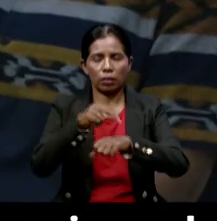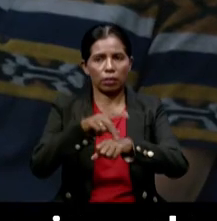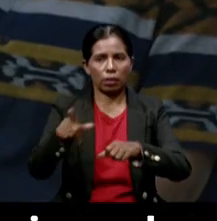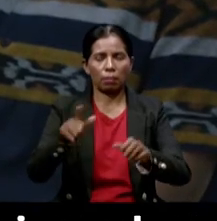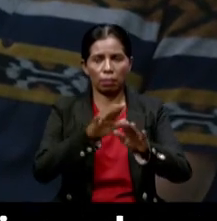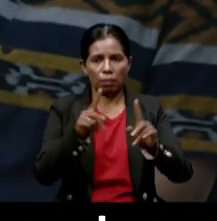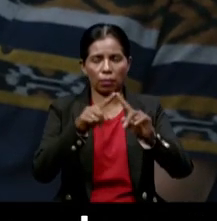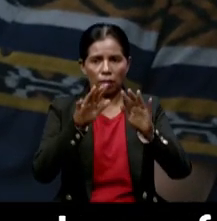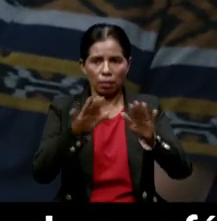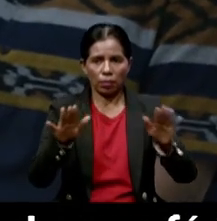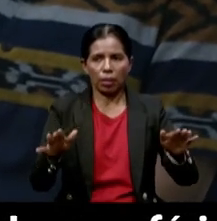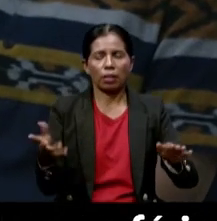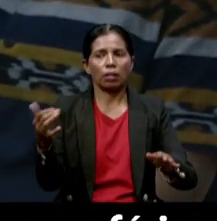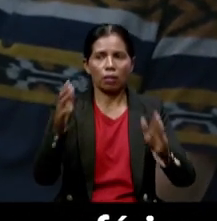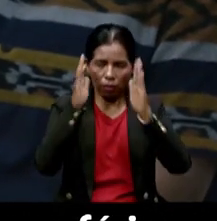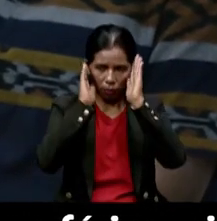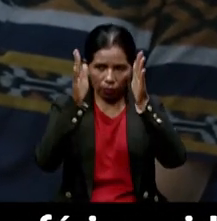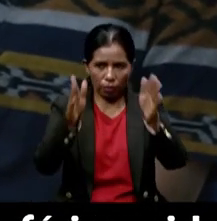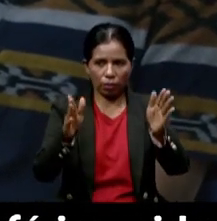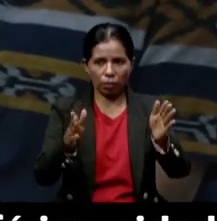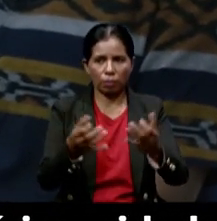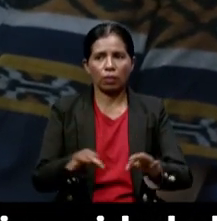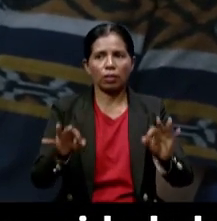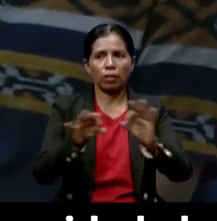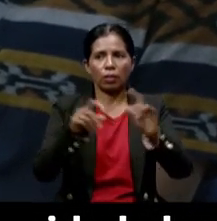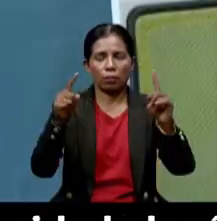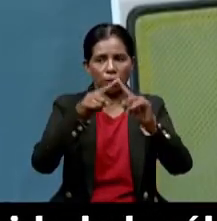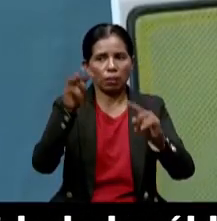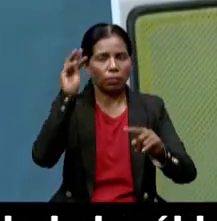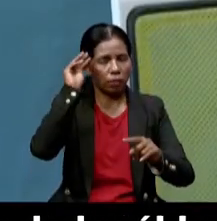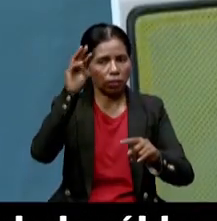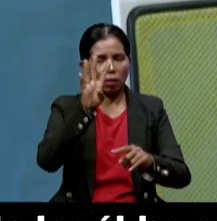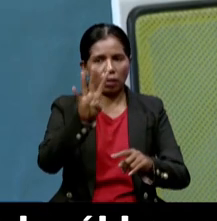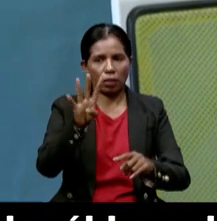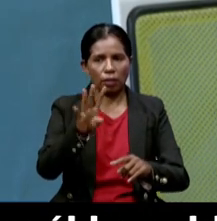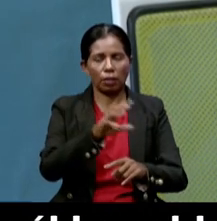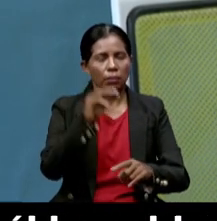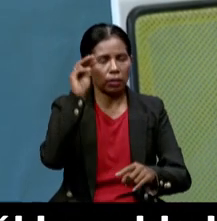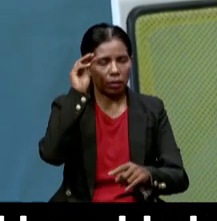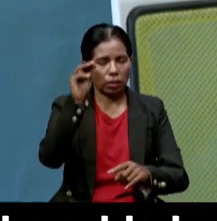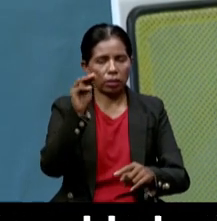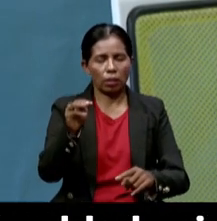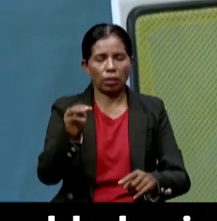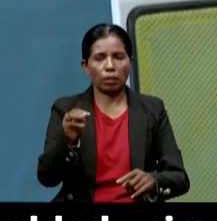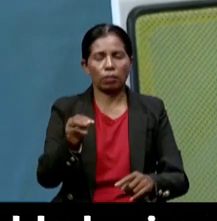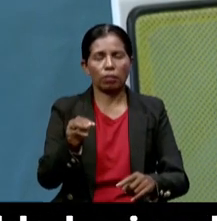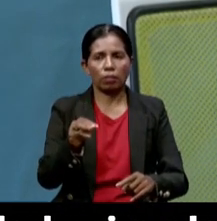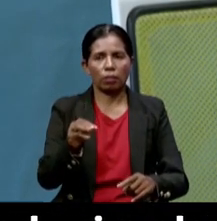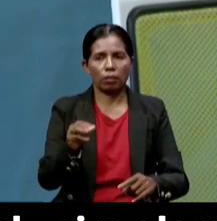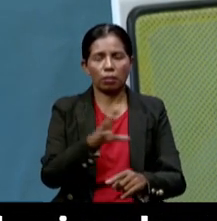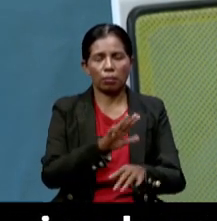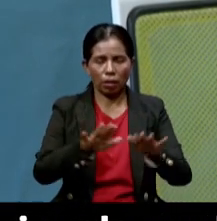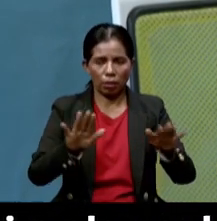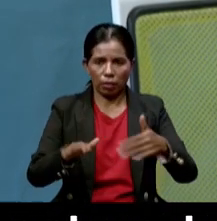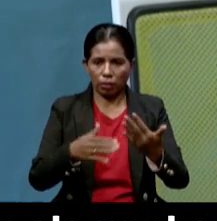nian ne be maka foka prioridade ba ministério hat ne be hanesa ministério alvo ba iha assunto